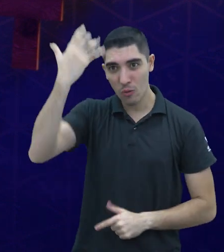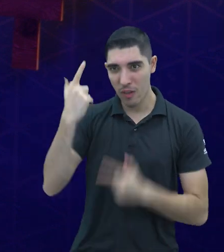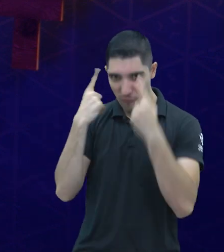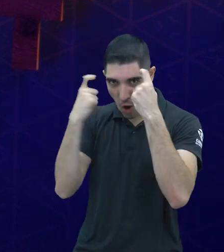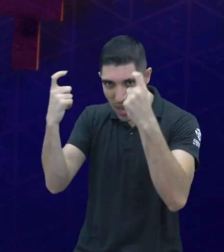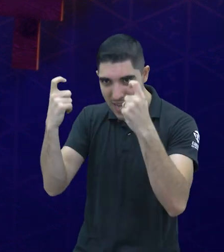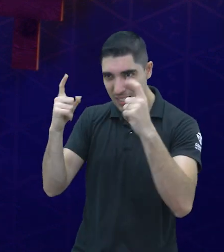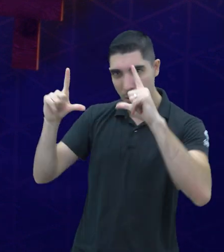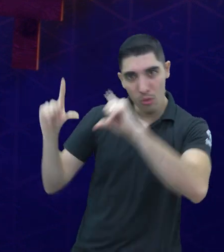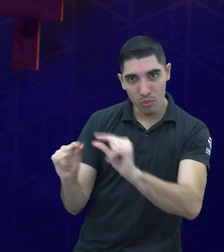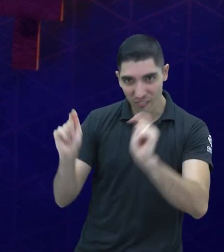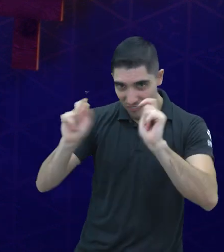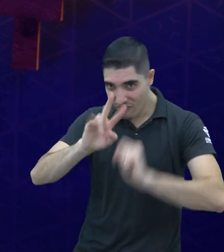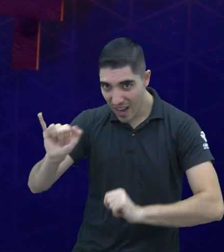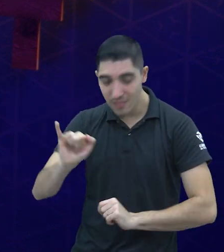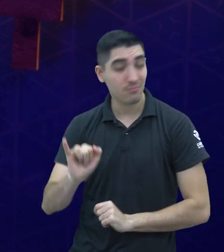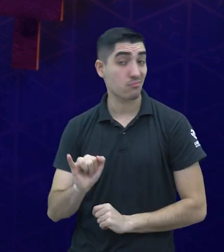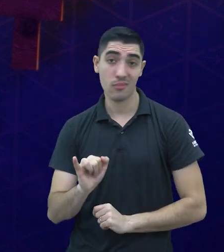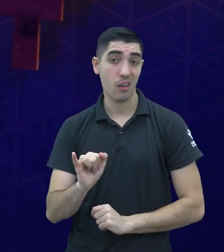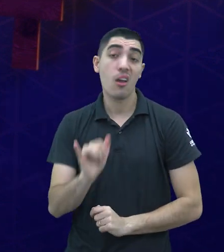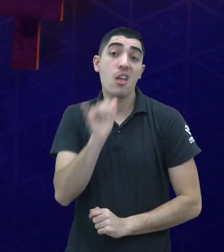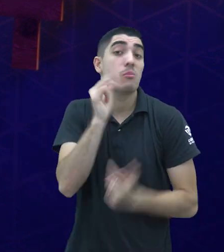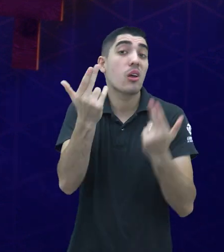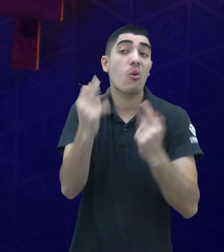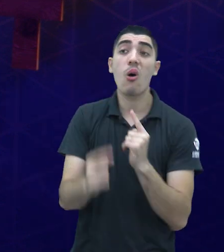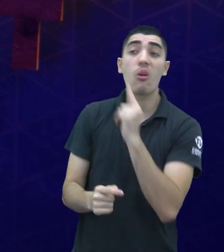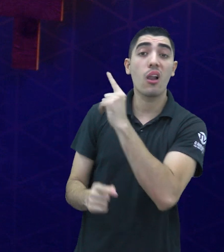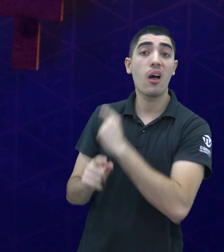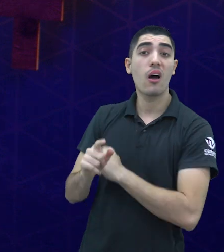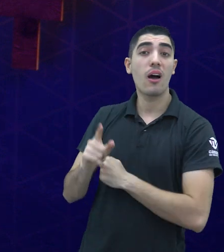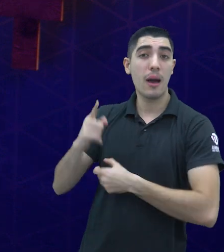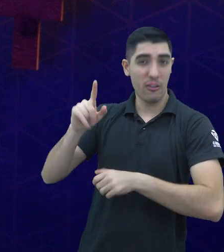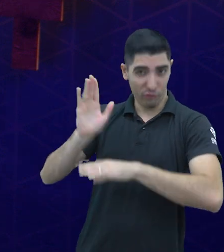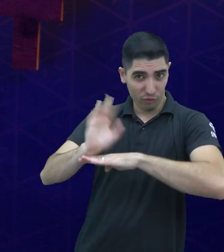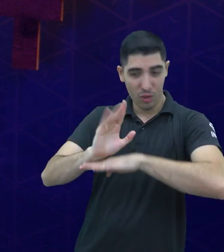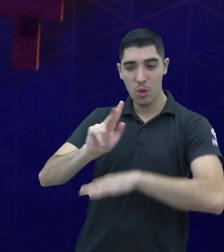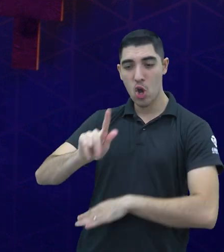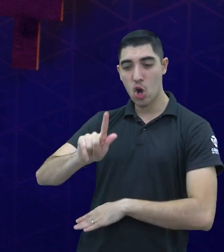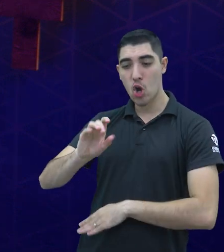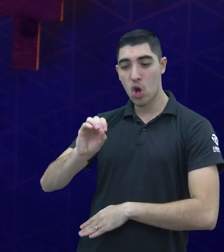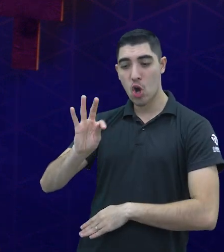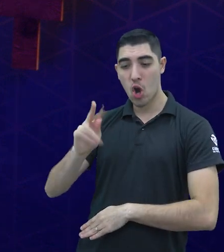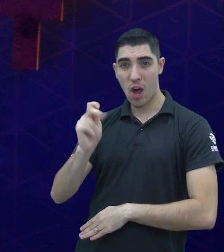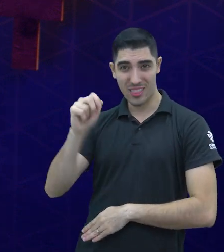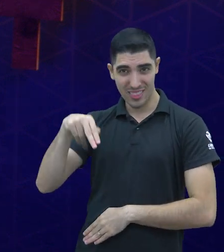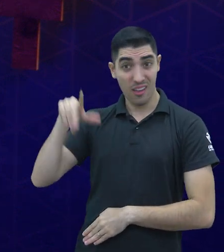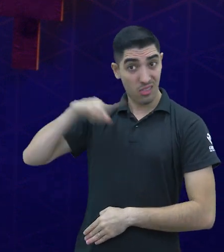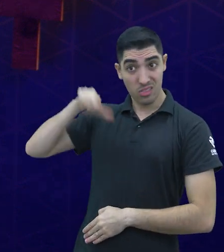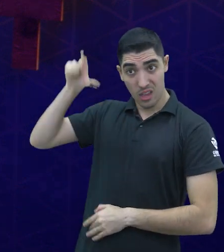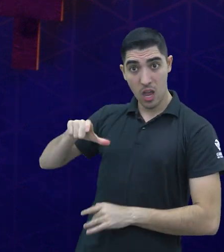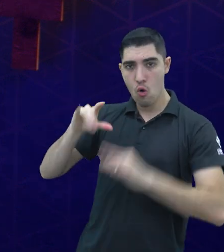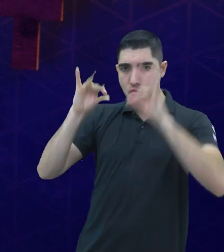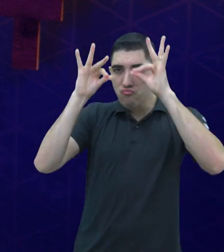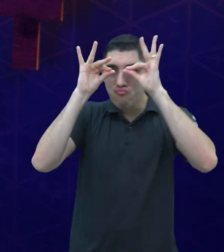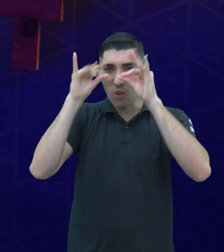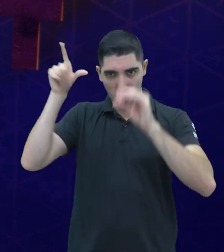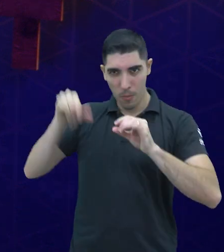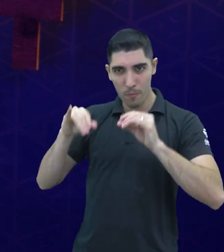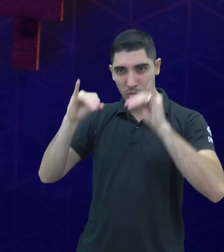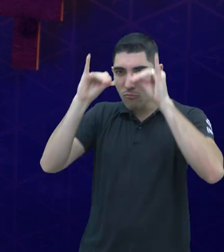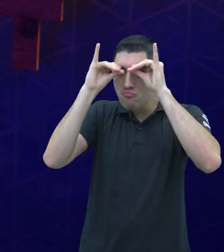Tipo, como se falasse que se tivesse uns 10 Batman, resolveria o problema de Gotham. E não vai resolver. O Batman